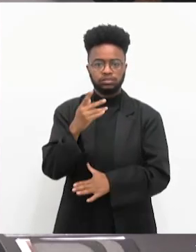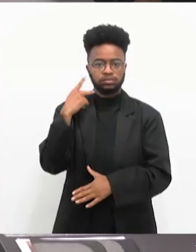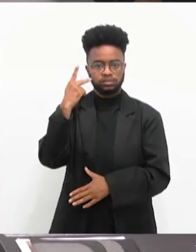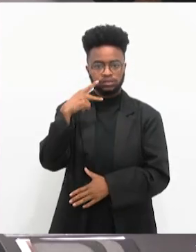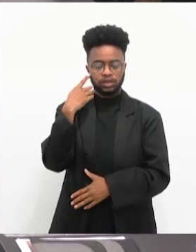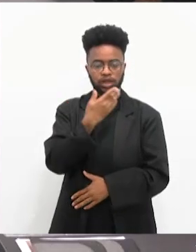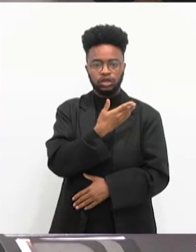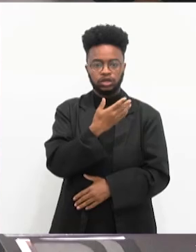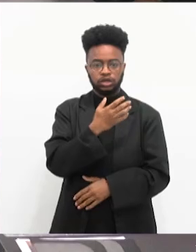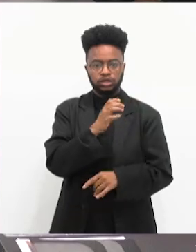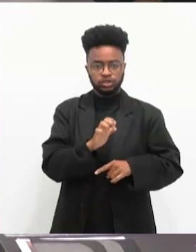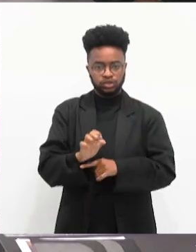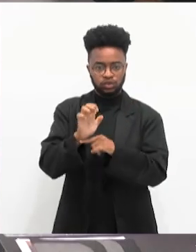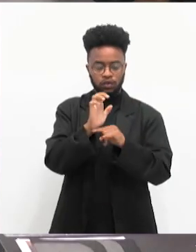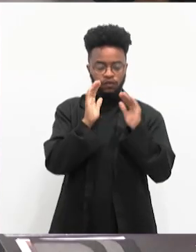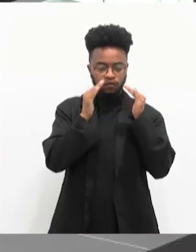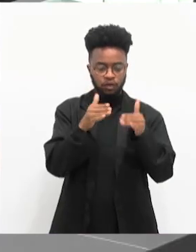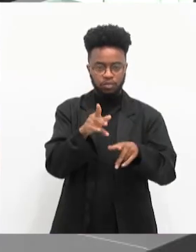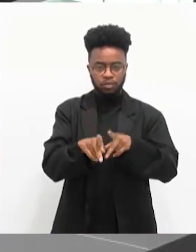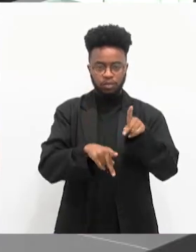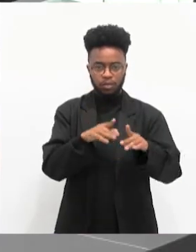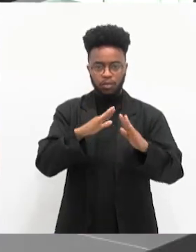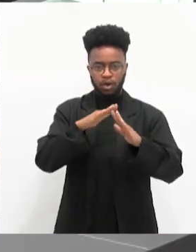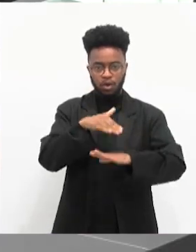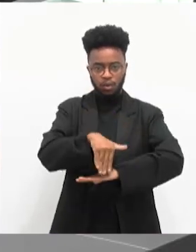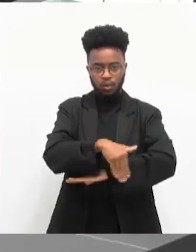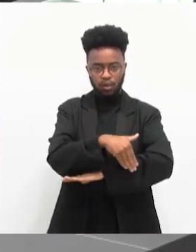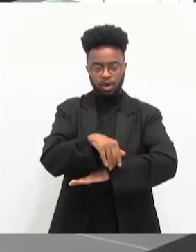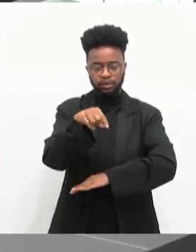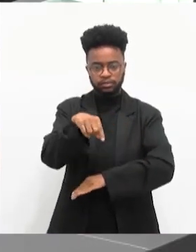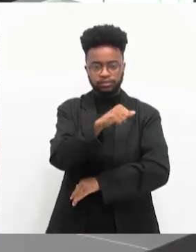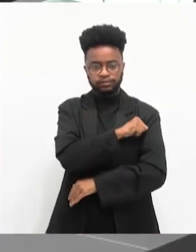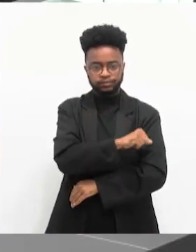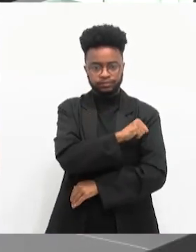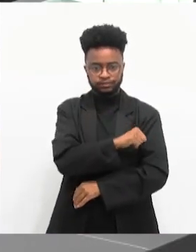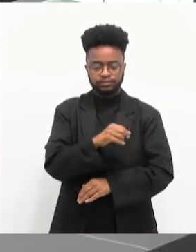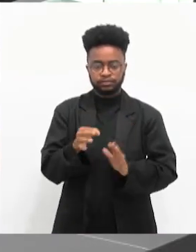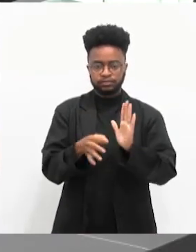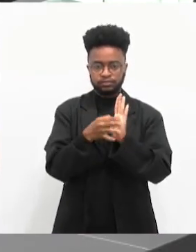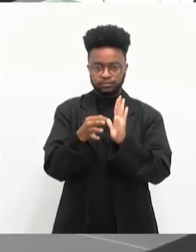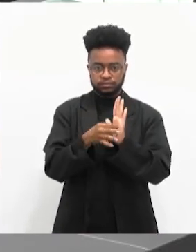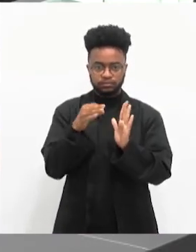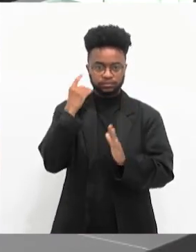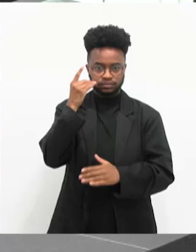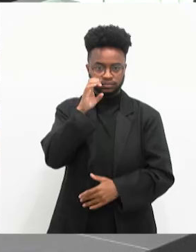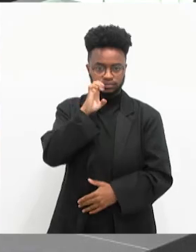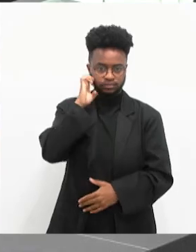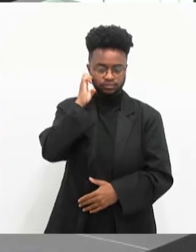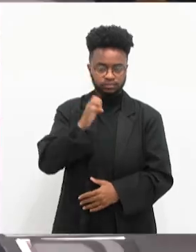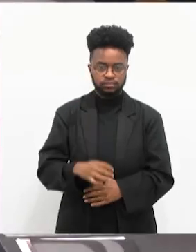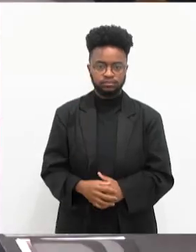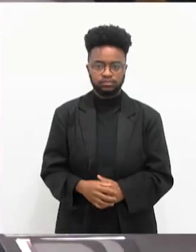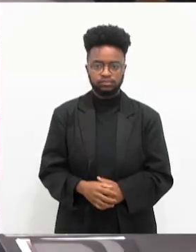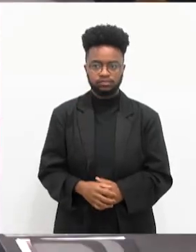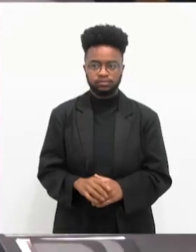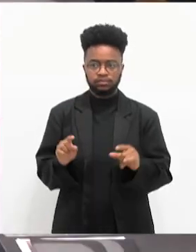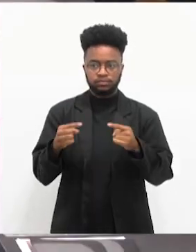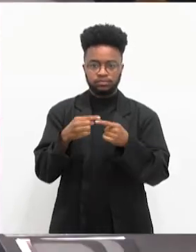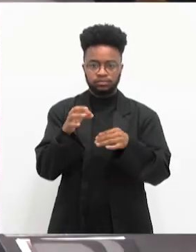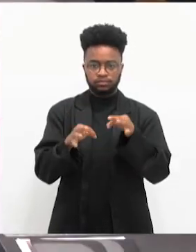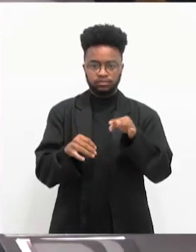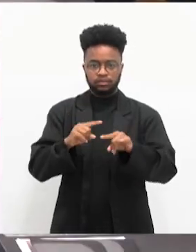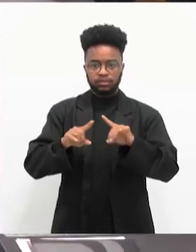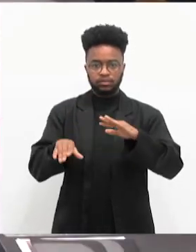para a população em situação de rua no estado do Rio de Janeiro. Para aparecer, deputada Élica Takimoto. Juridicidade com